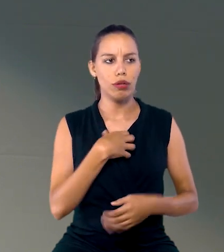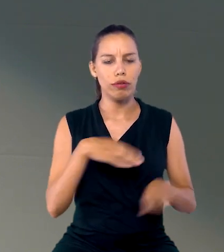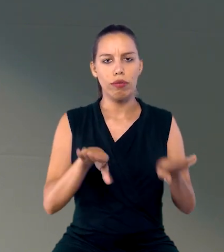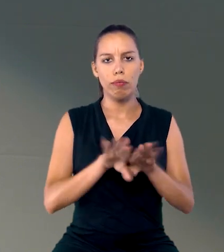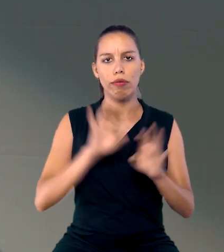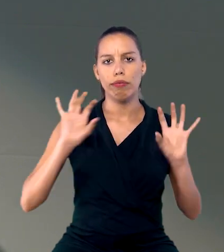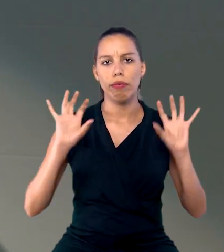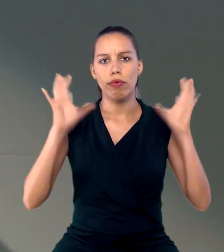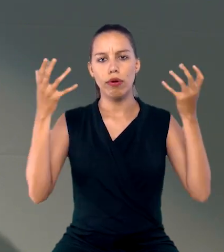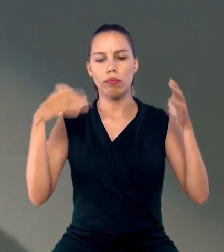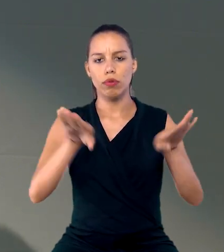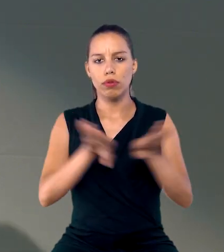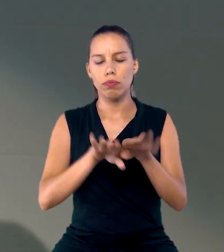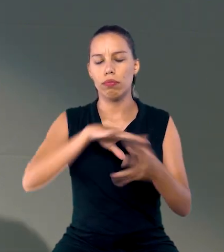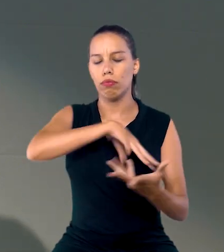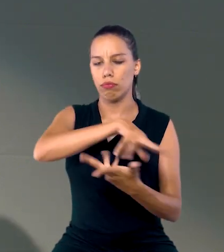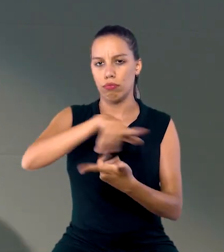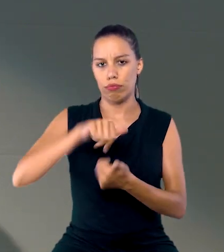do clima e da terra.